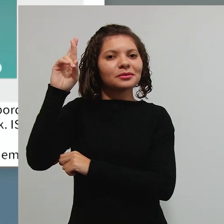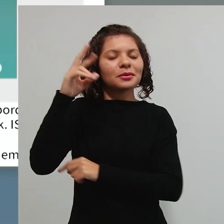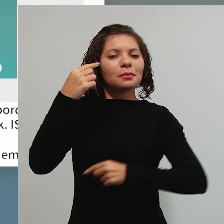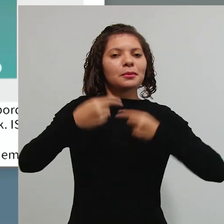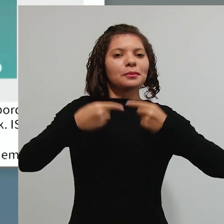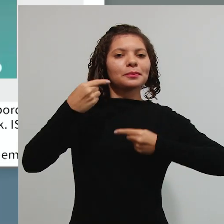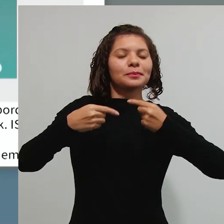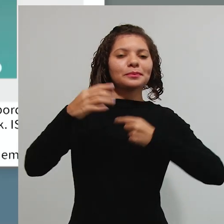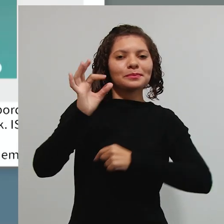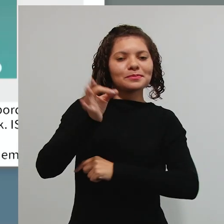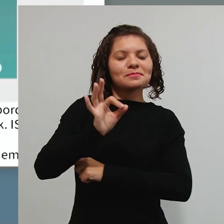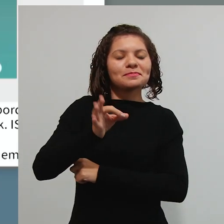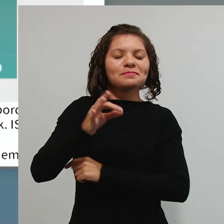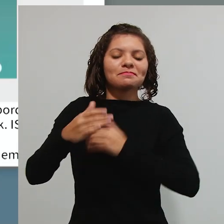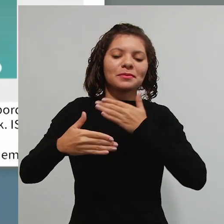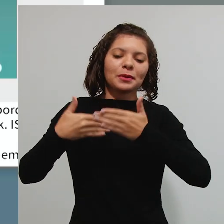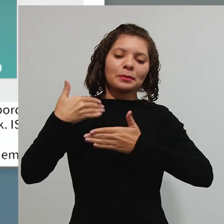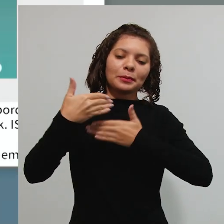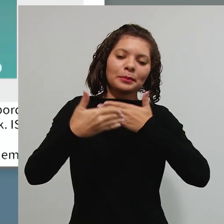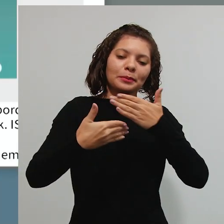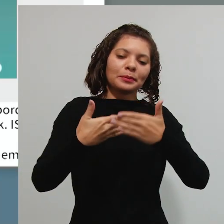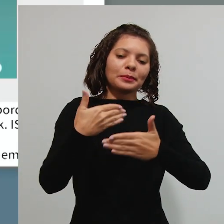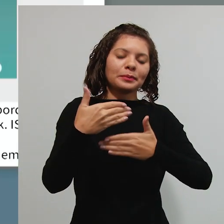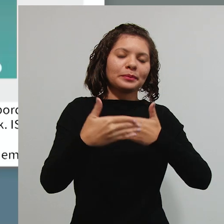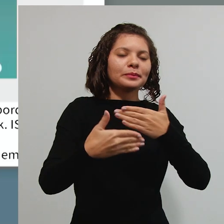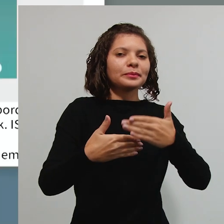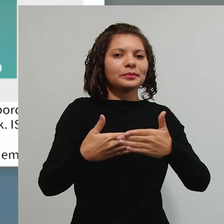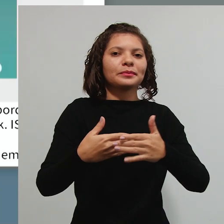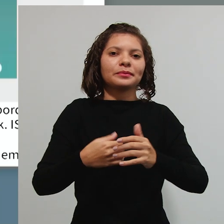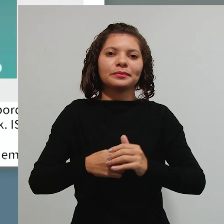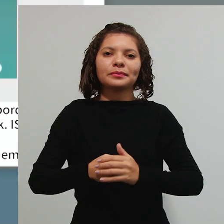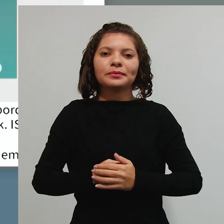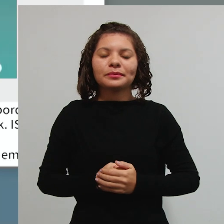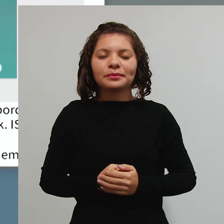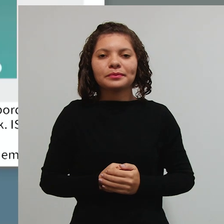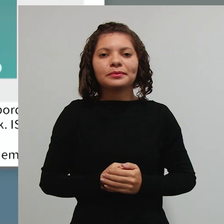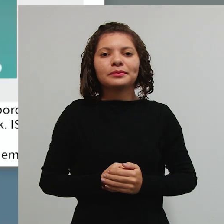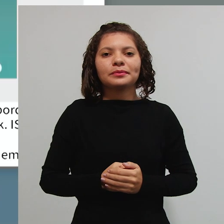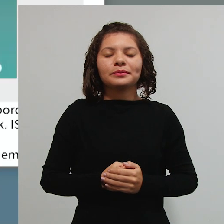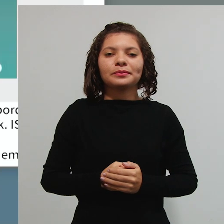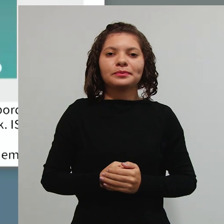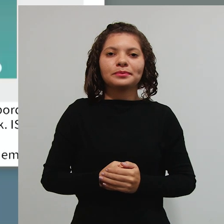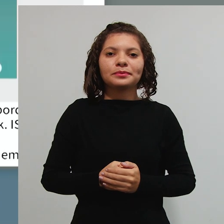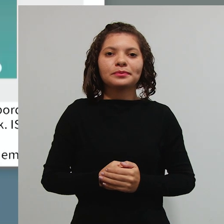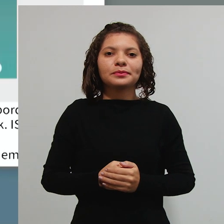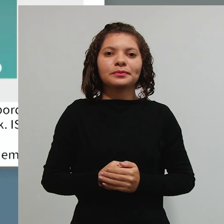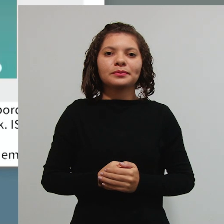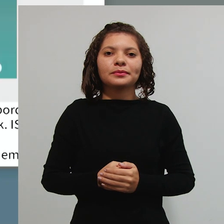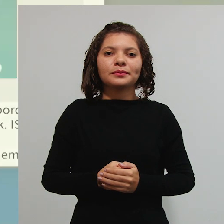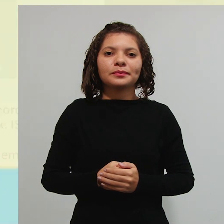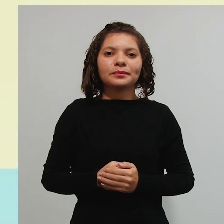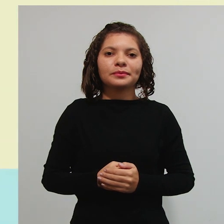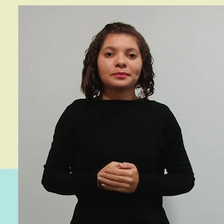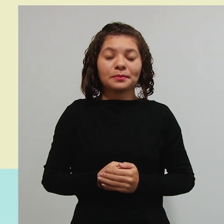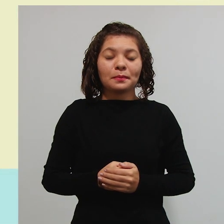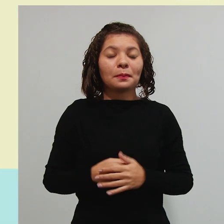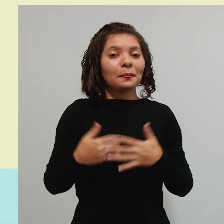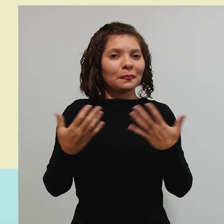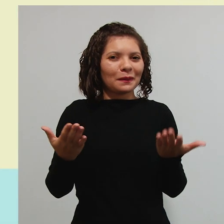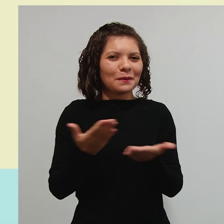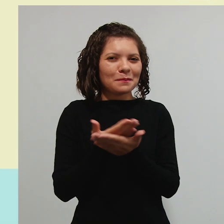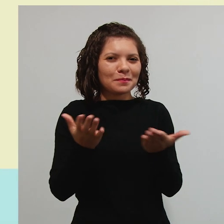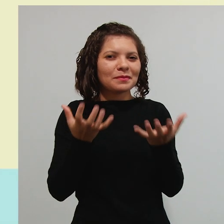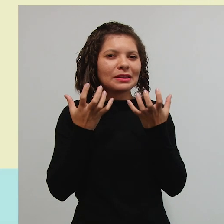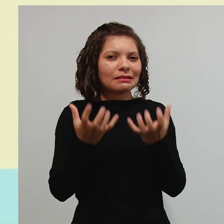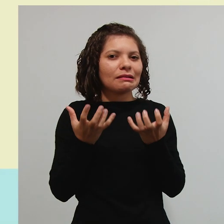divagar a respeito, né, das razões da existência, da vida, da Terra, do universo, etc. e tal. Então, para você